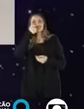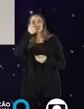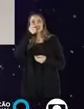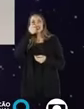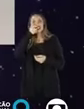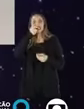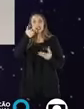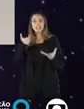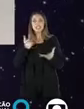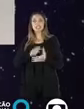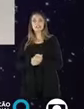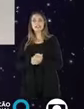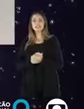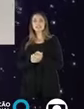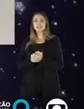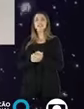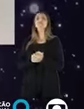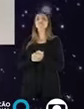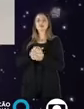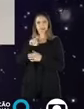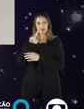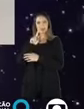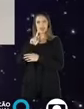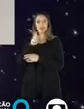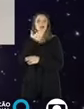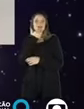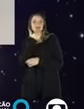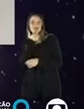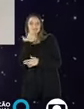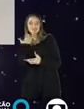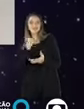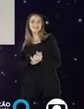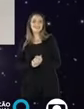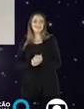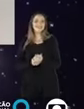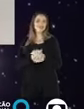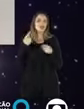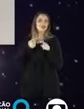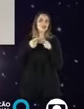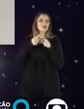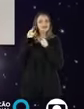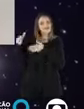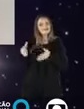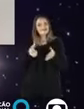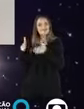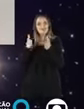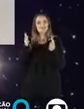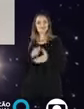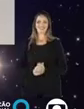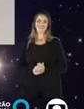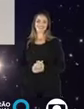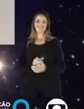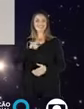esse interesse pela gastronomia e por que você enveredou por esse caminho?